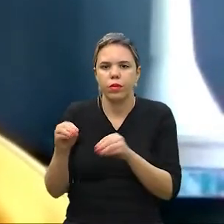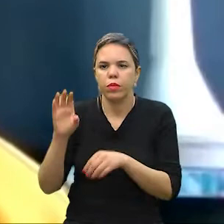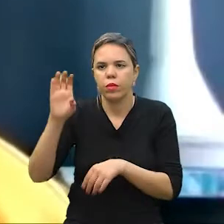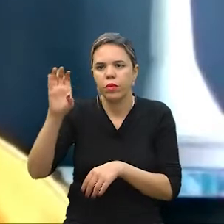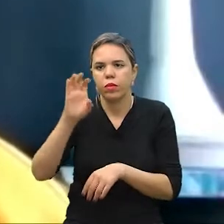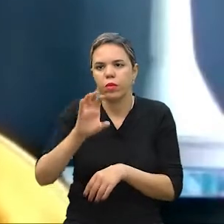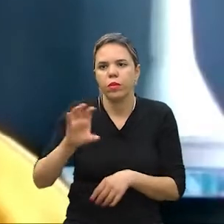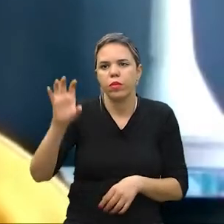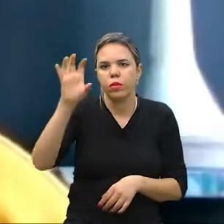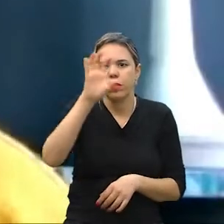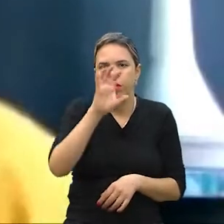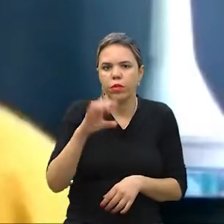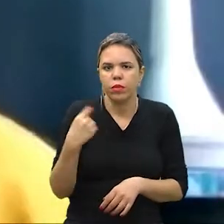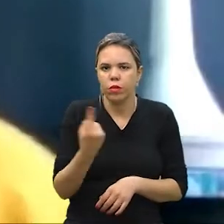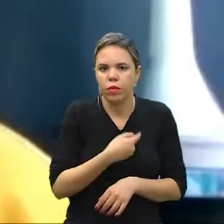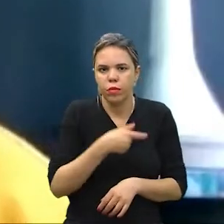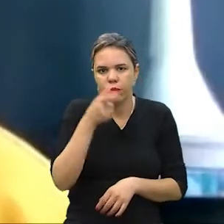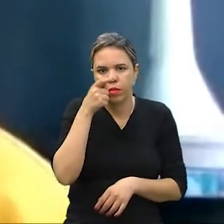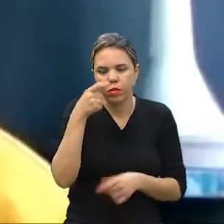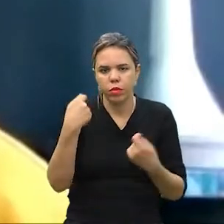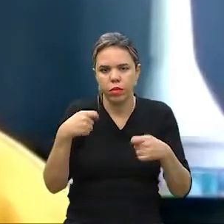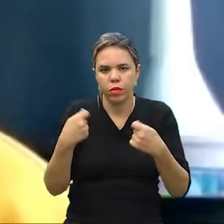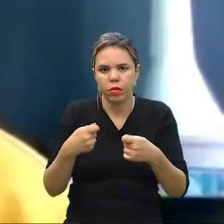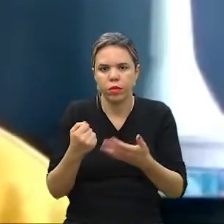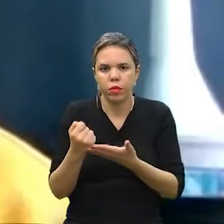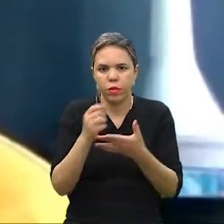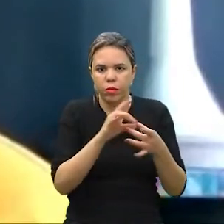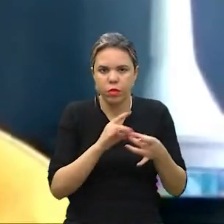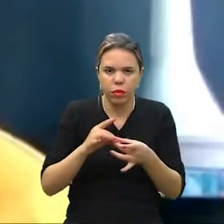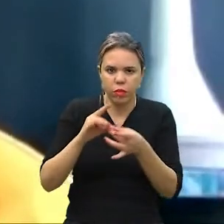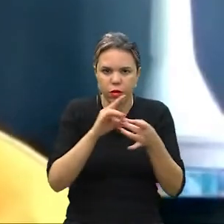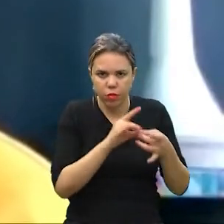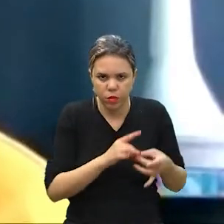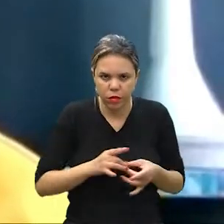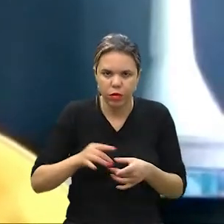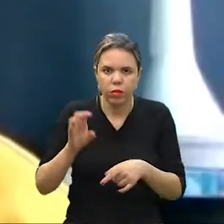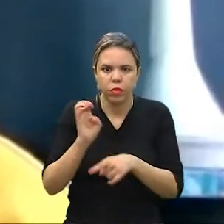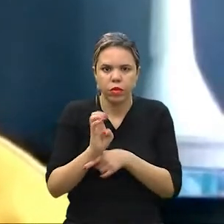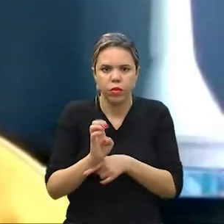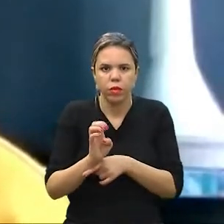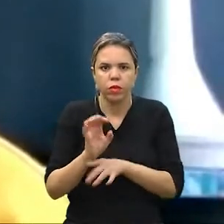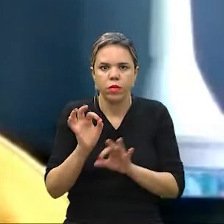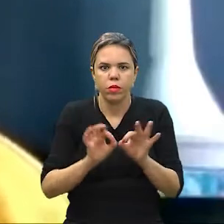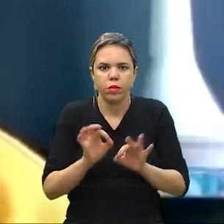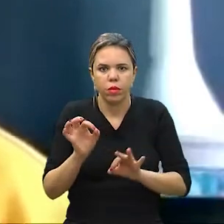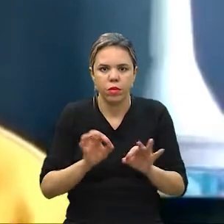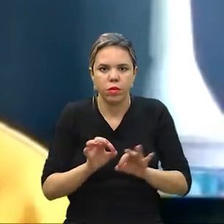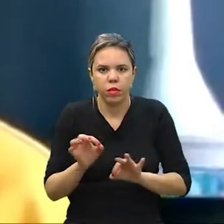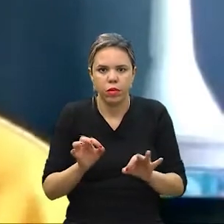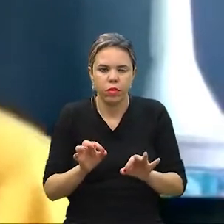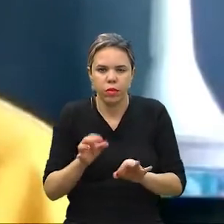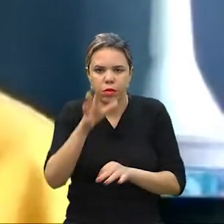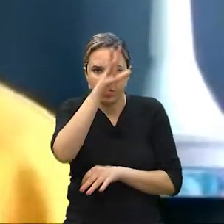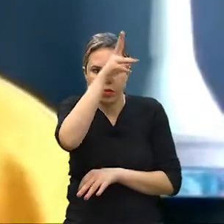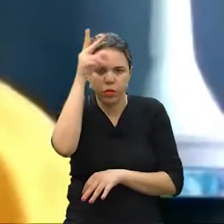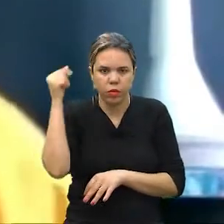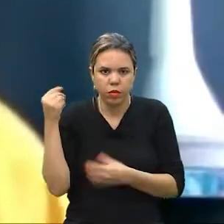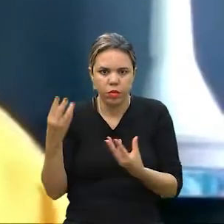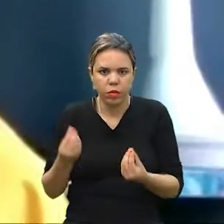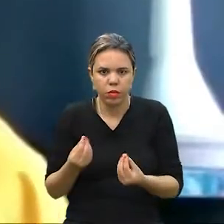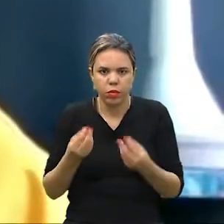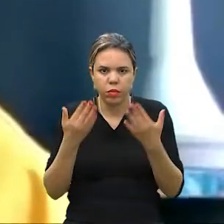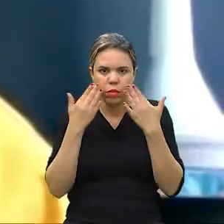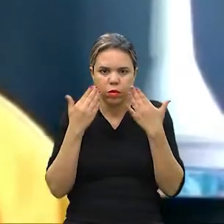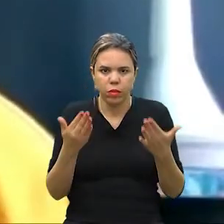para outro, nós vemos que precisa de cooperação entre esses estados para produzir respostas. No caso da Amazônia, isso fica muito